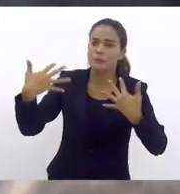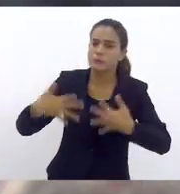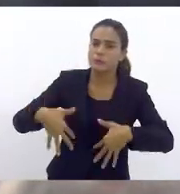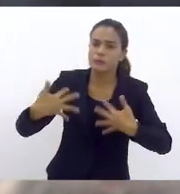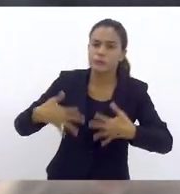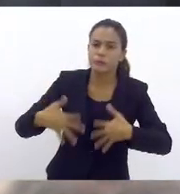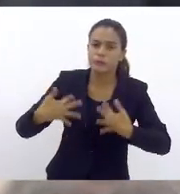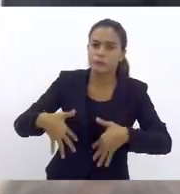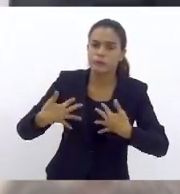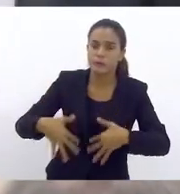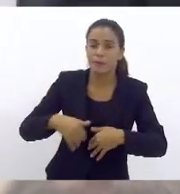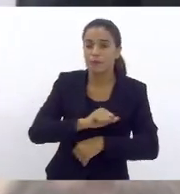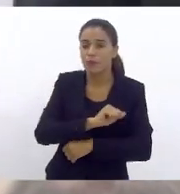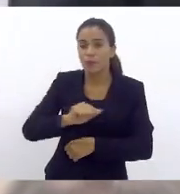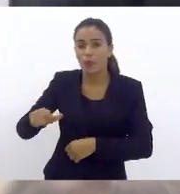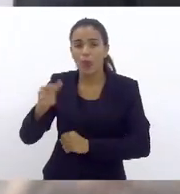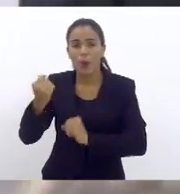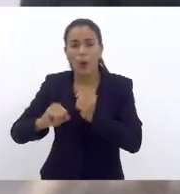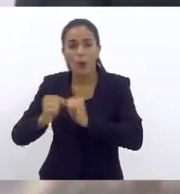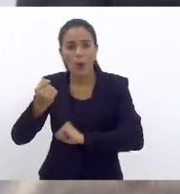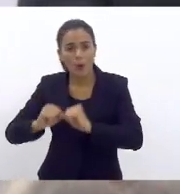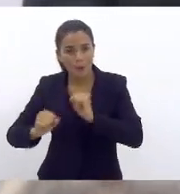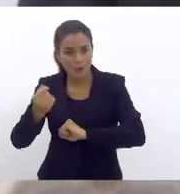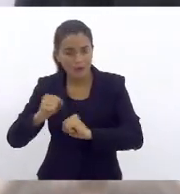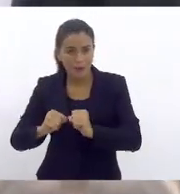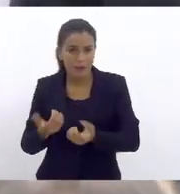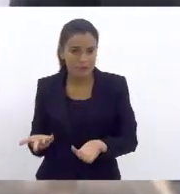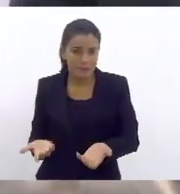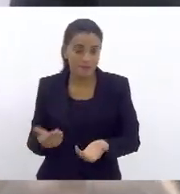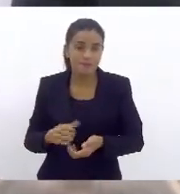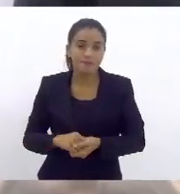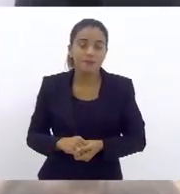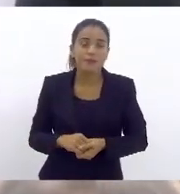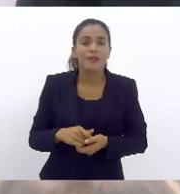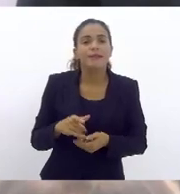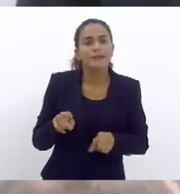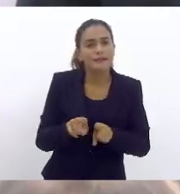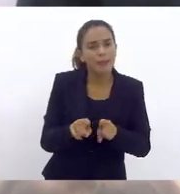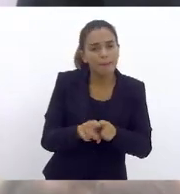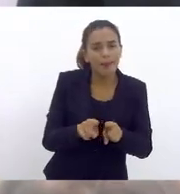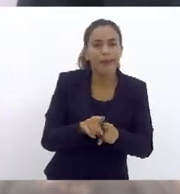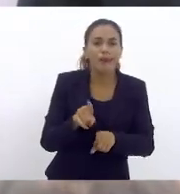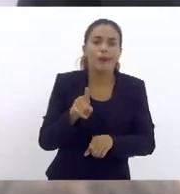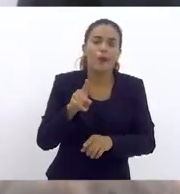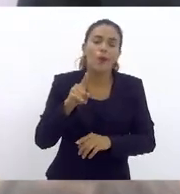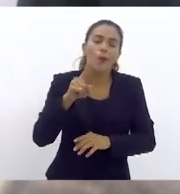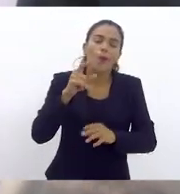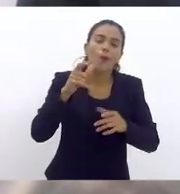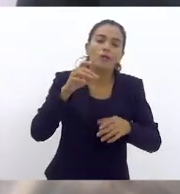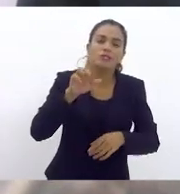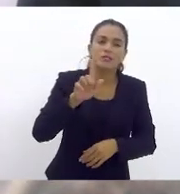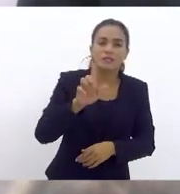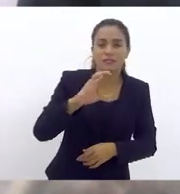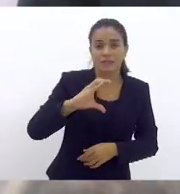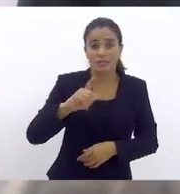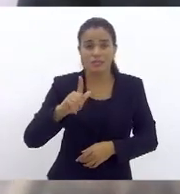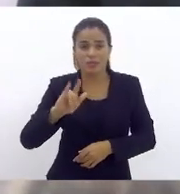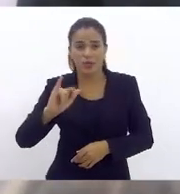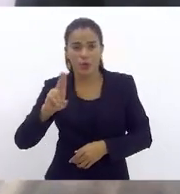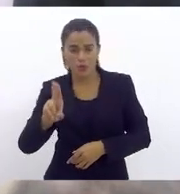produto comercializado no Mercado das grandes de uma venda direta e volta e meia Tribunal de Contas a CGU